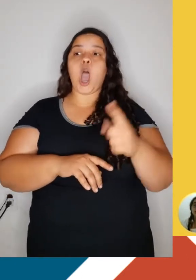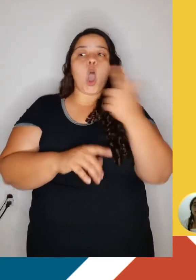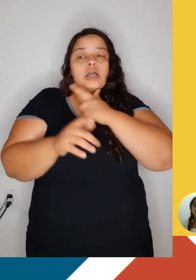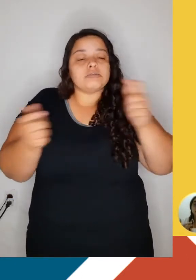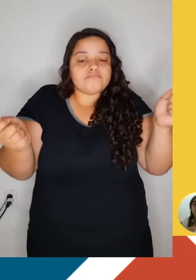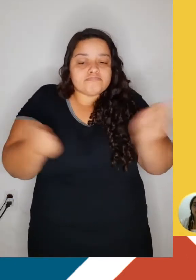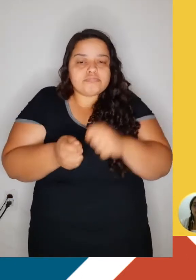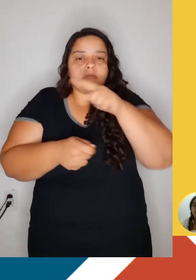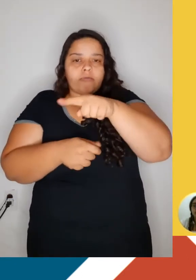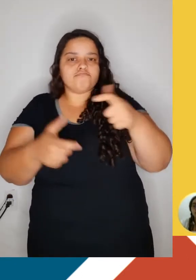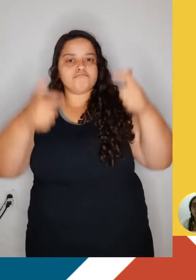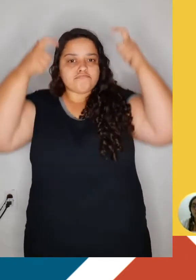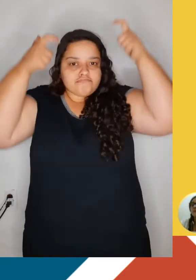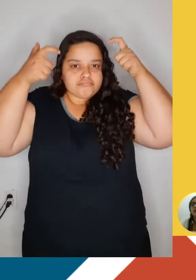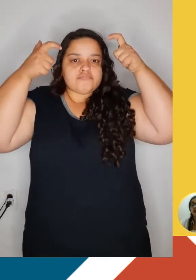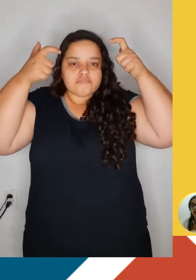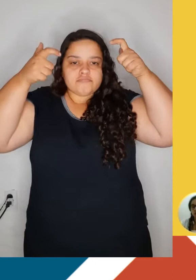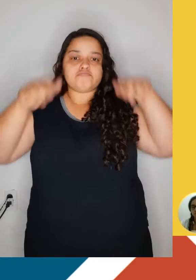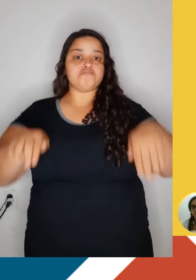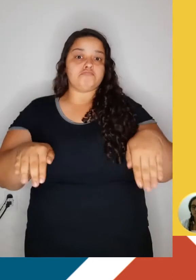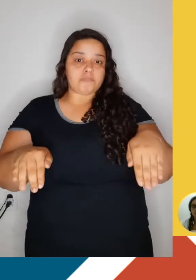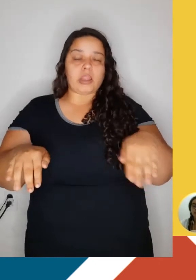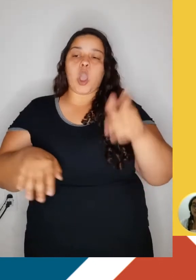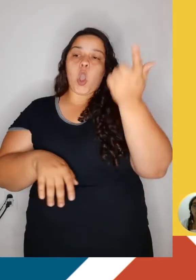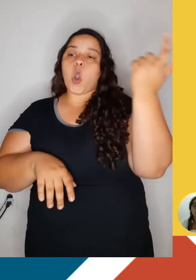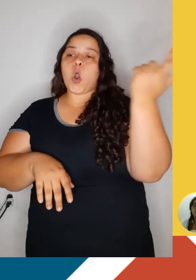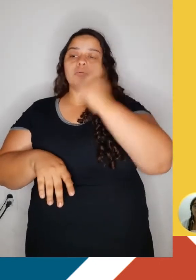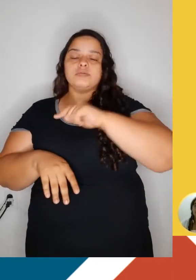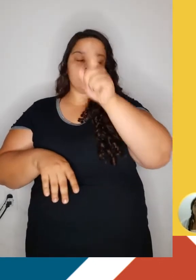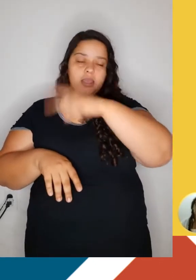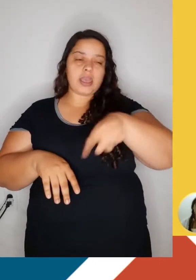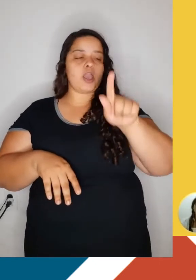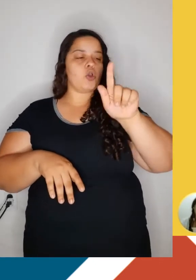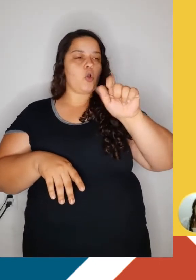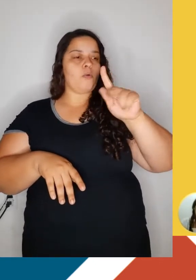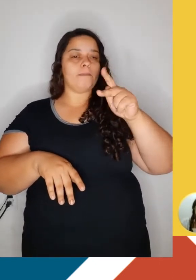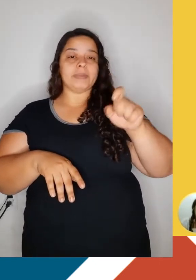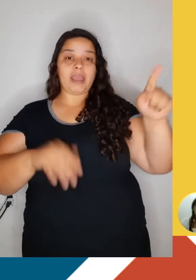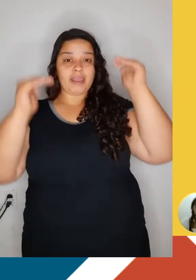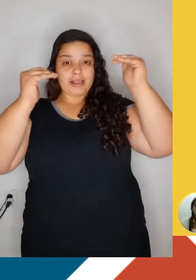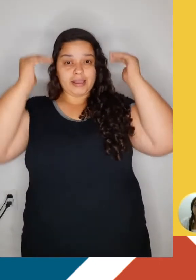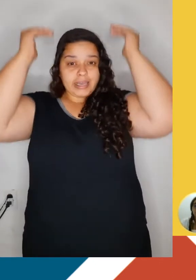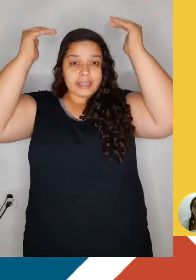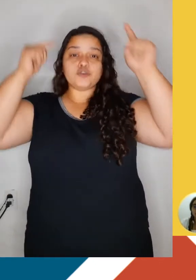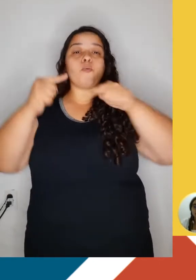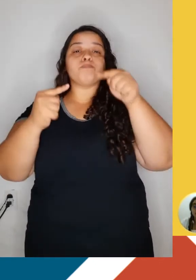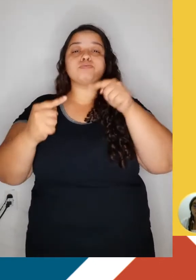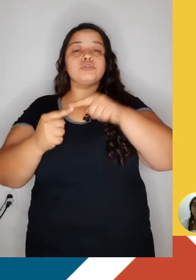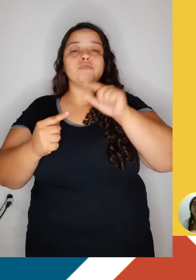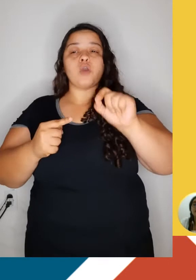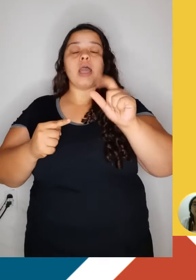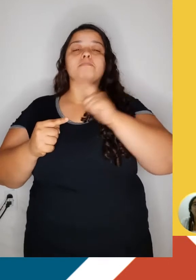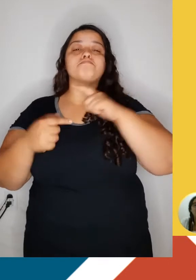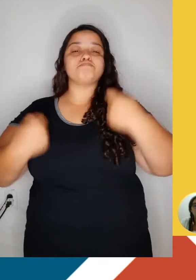que ele tivesse condições de assumir o trono. Esse golpe ele vai ser articulado pela elite e tinha por